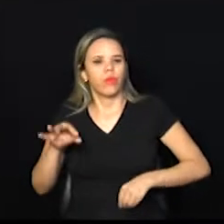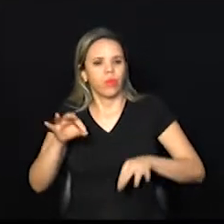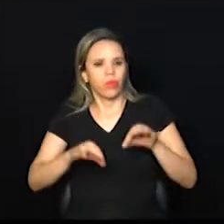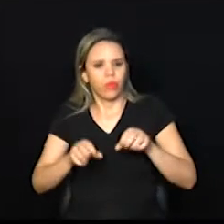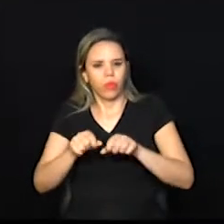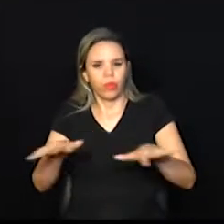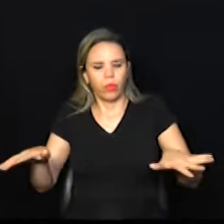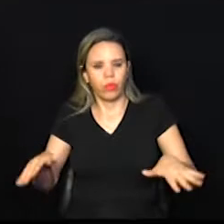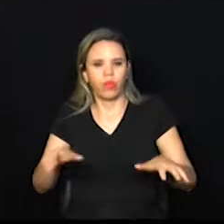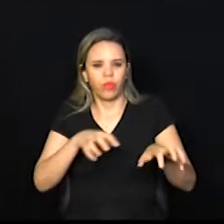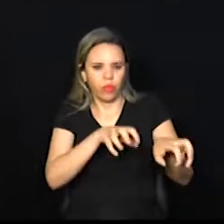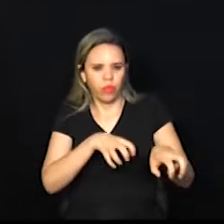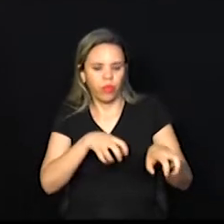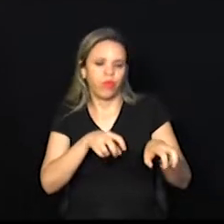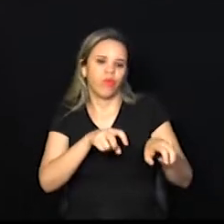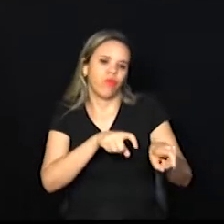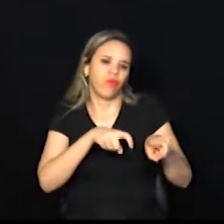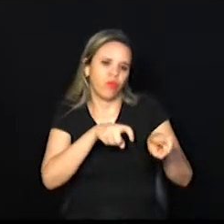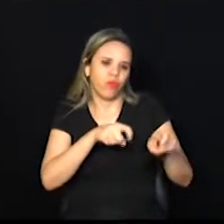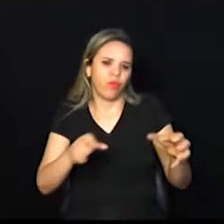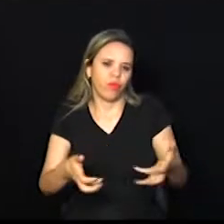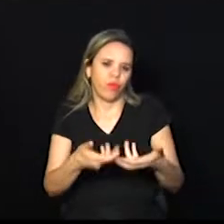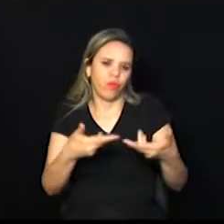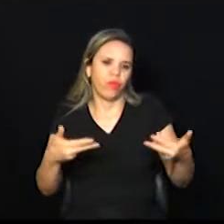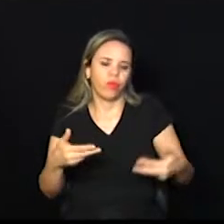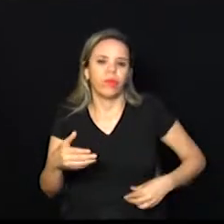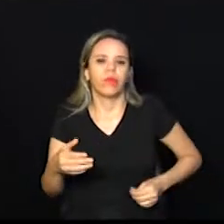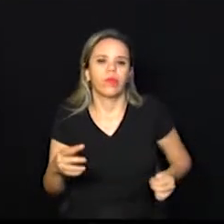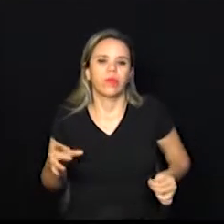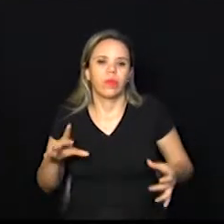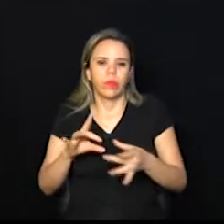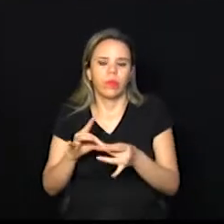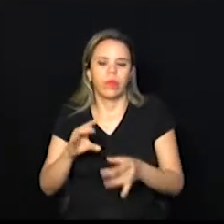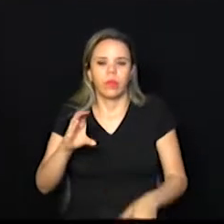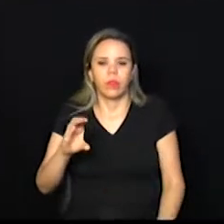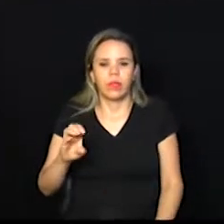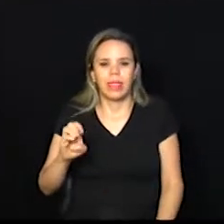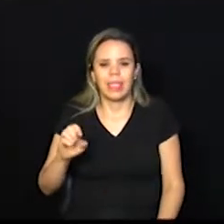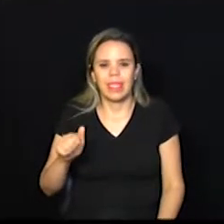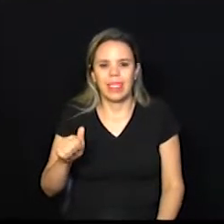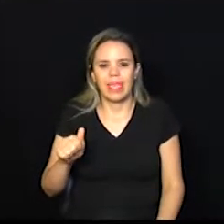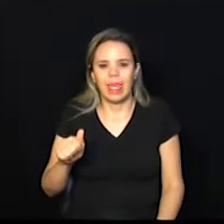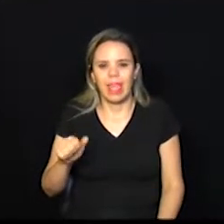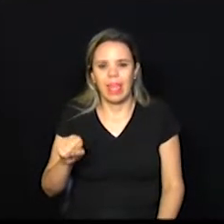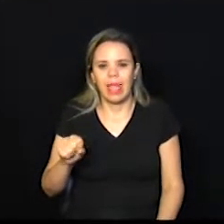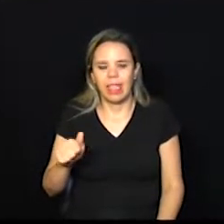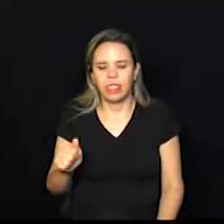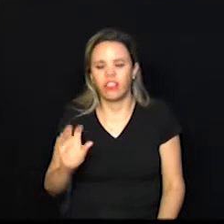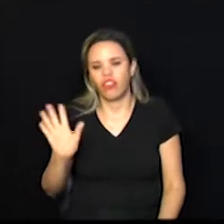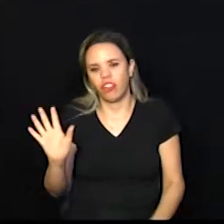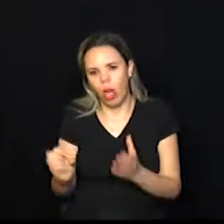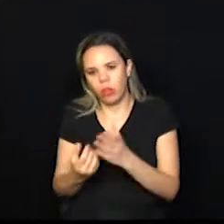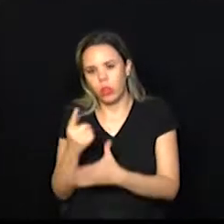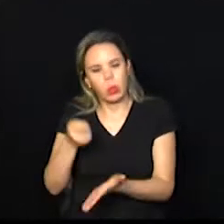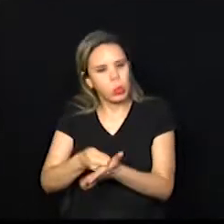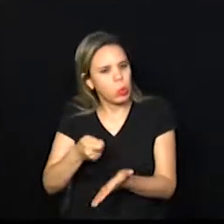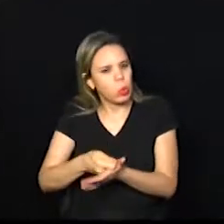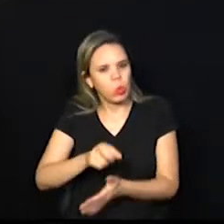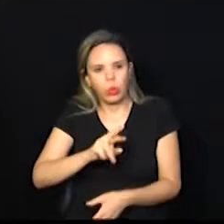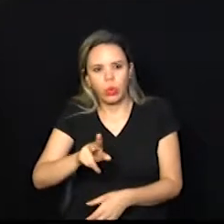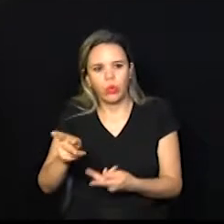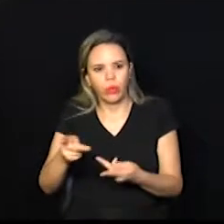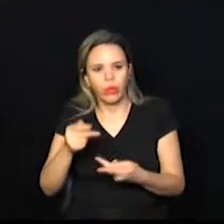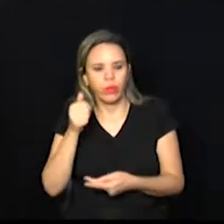de hortifruti em parceria com o SEASA. Tá? Isso acontece, não é obrigatório, a gente convida algumas